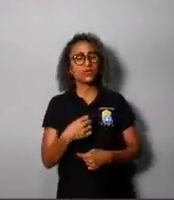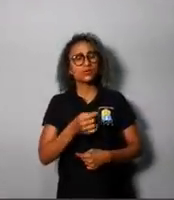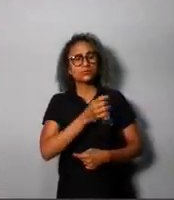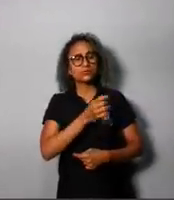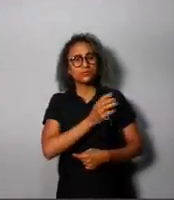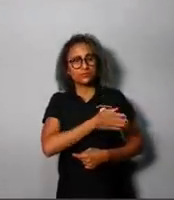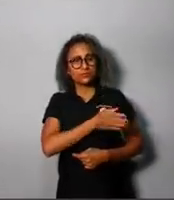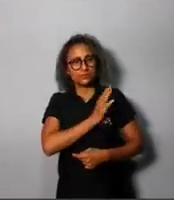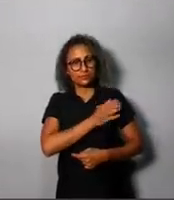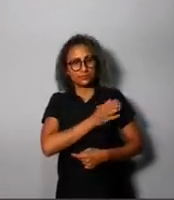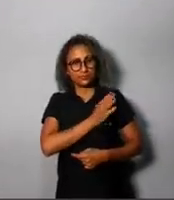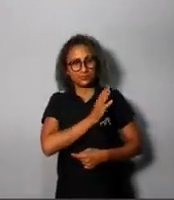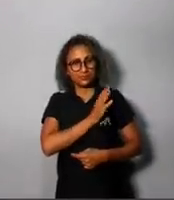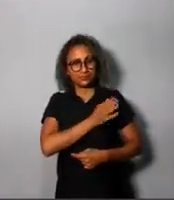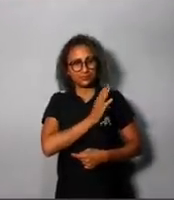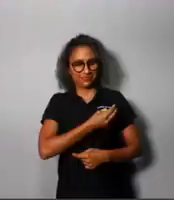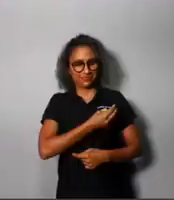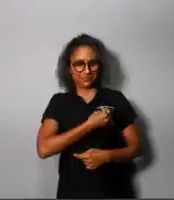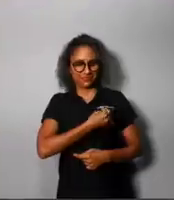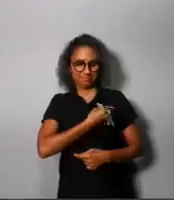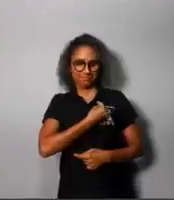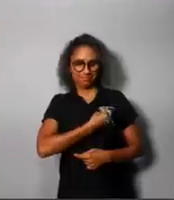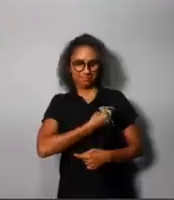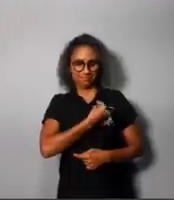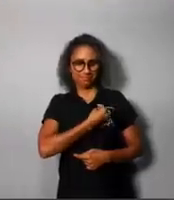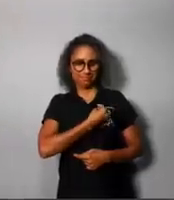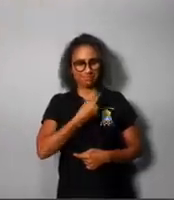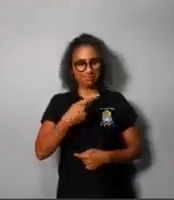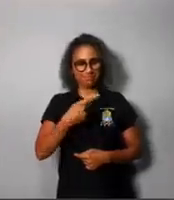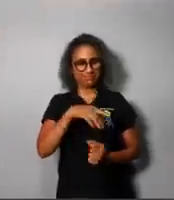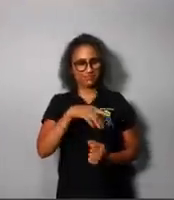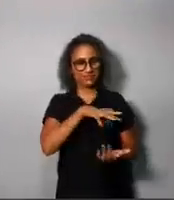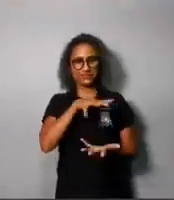coração além deste